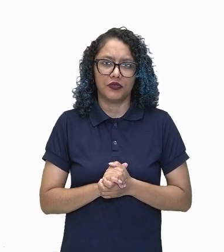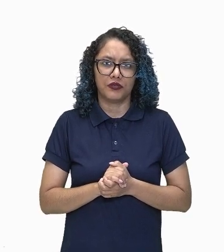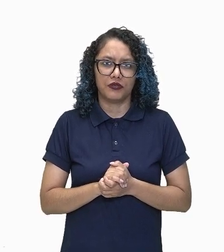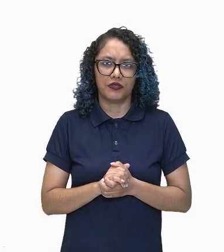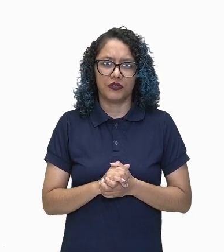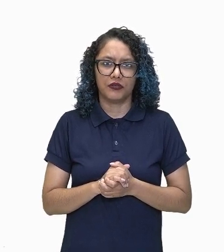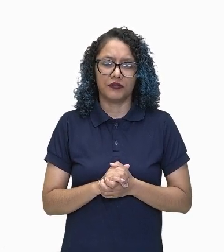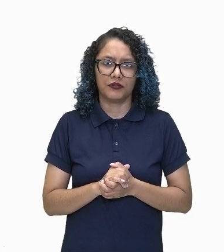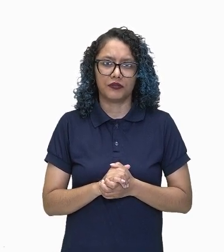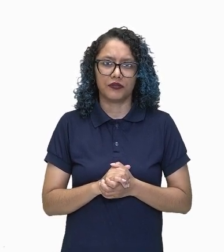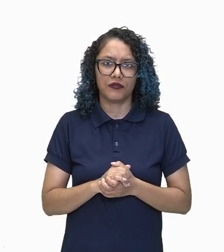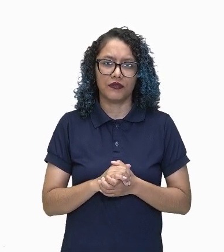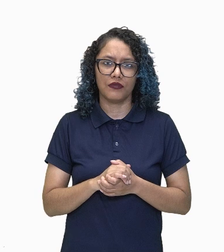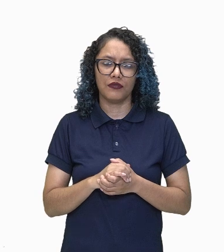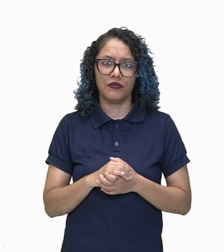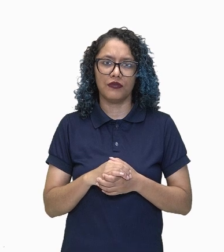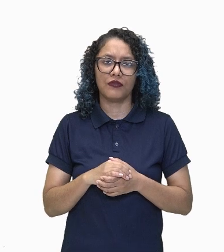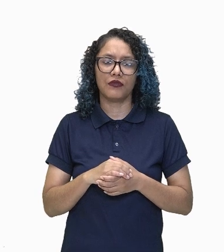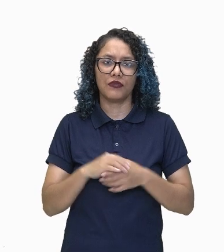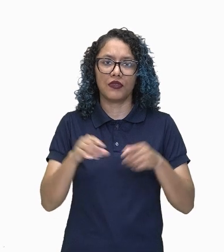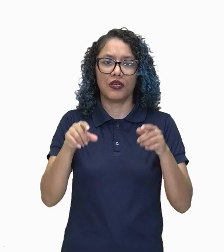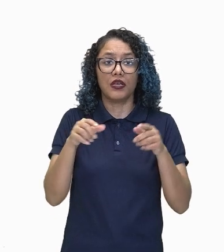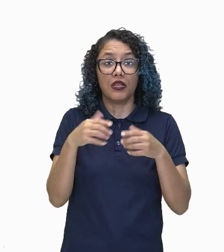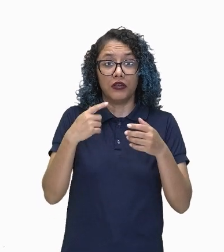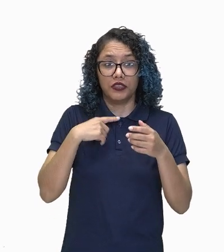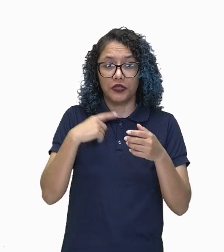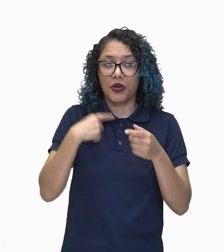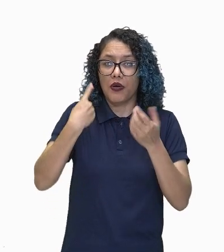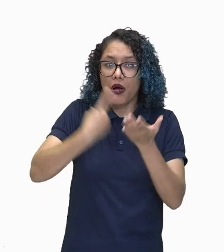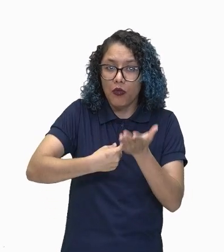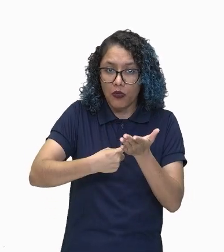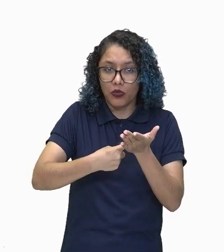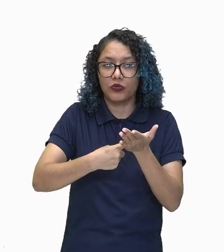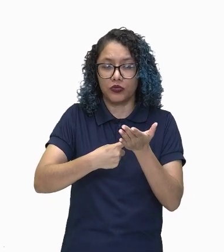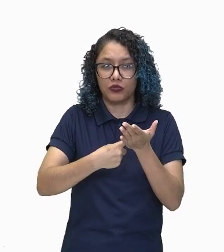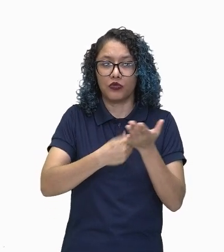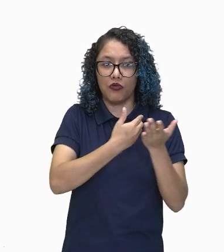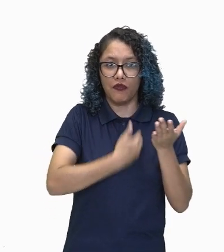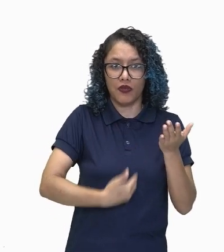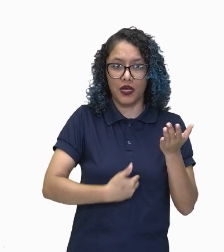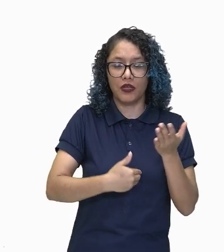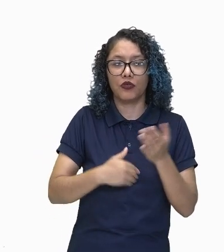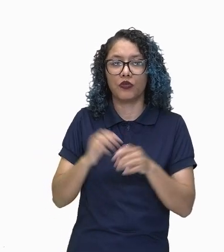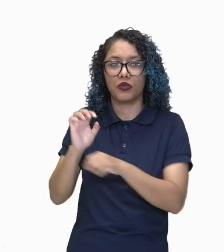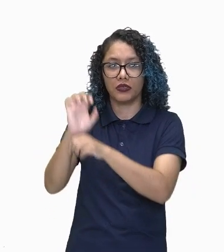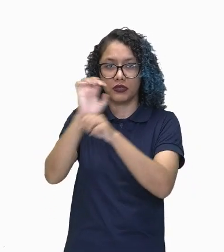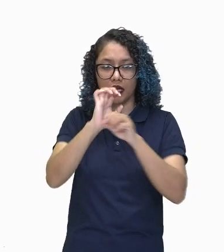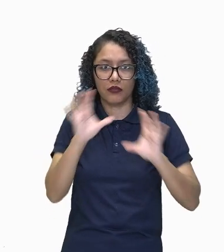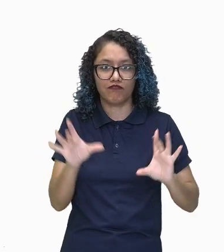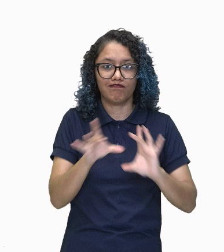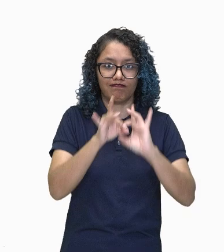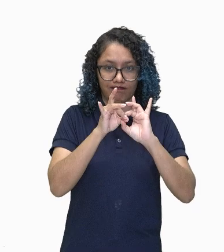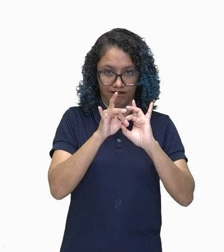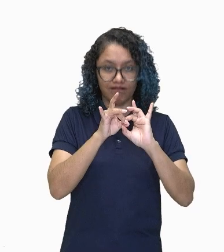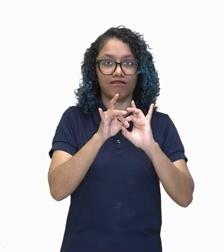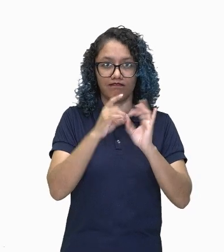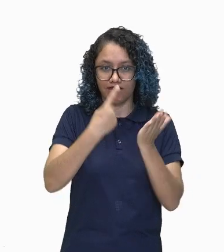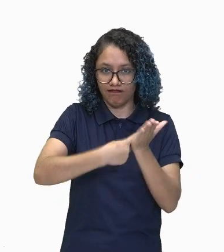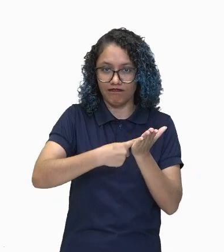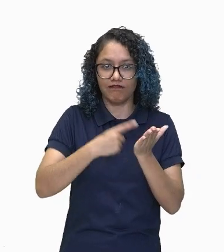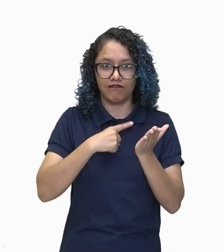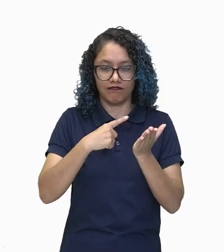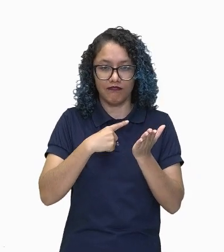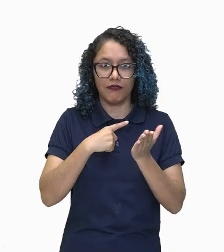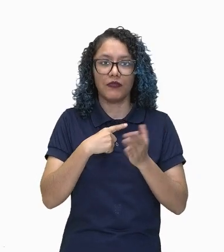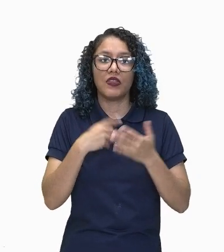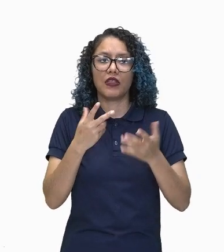o federalismo era um acordo entre União e Estados, em que o presidente da República